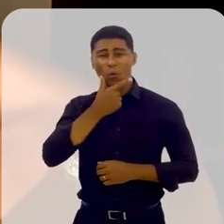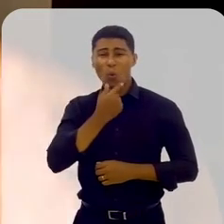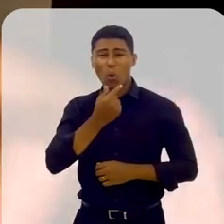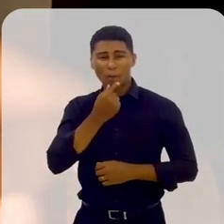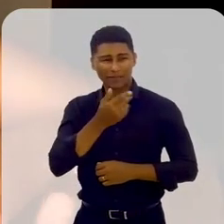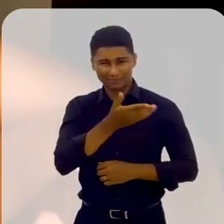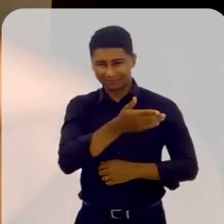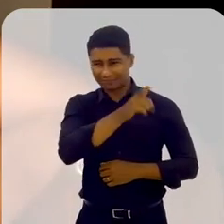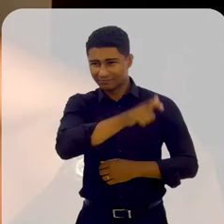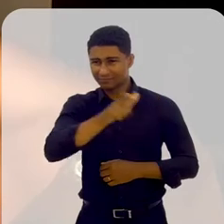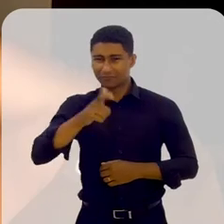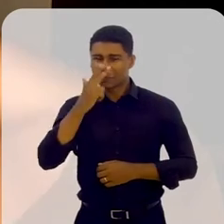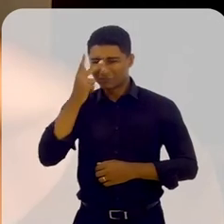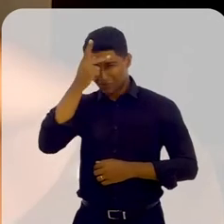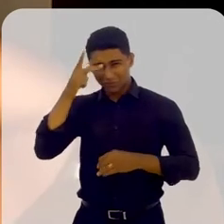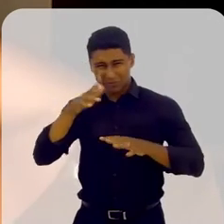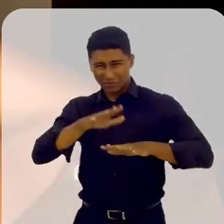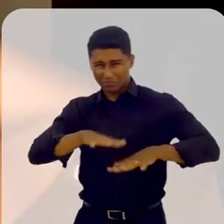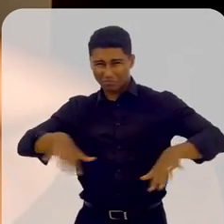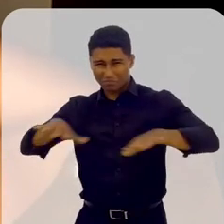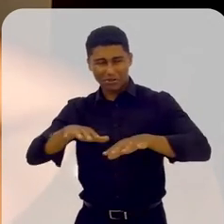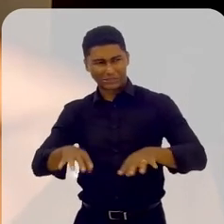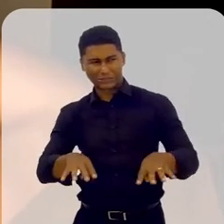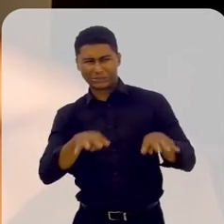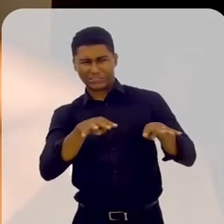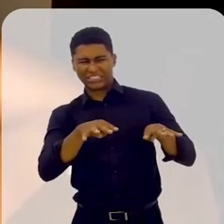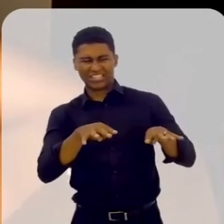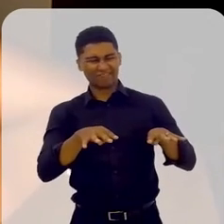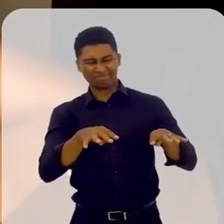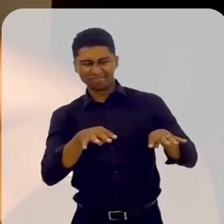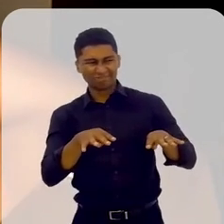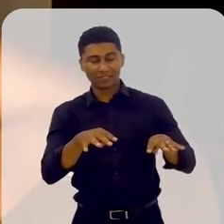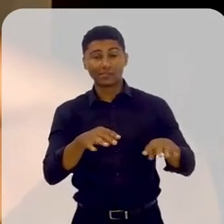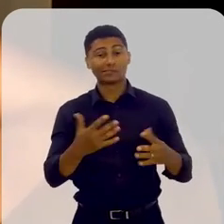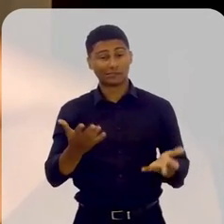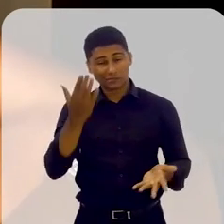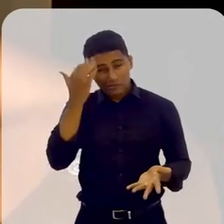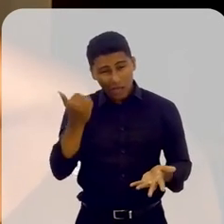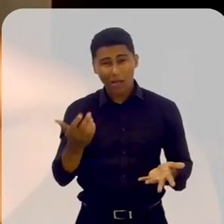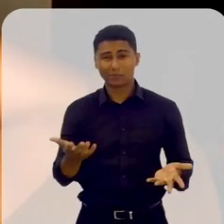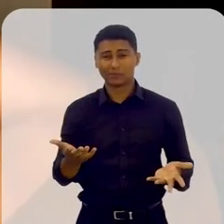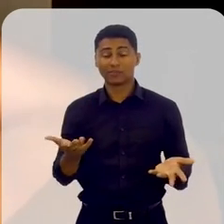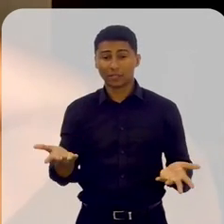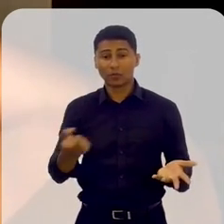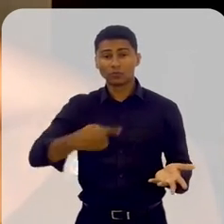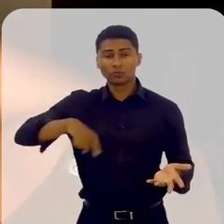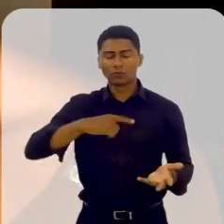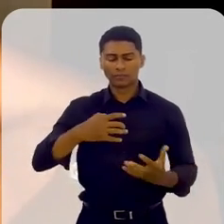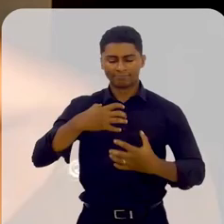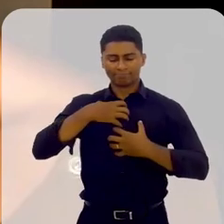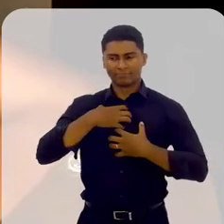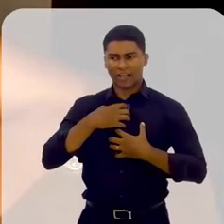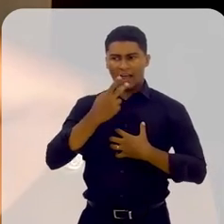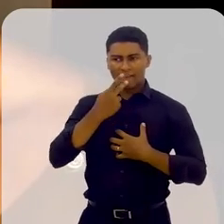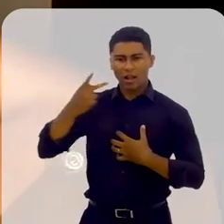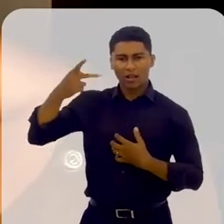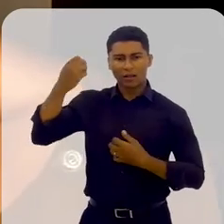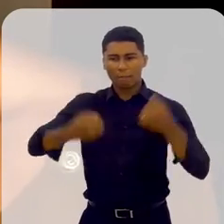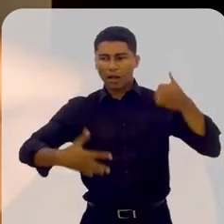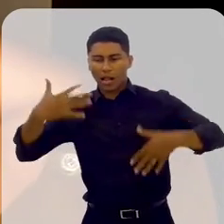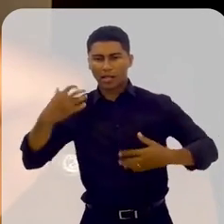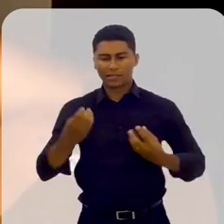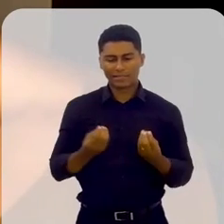como ideia, né, é muito atacado ainda. Então, você poder falar sobre sensibilidade,